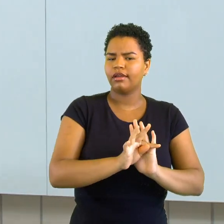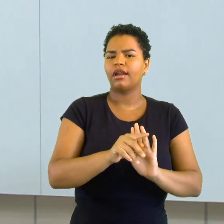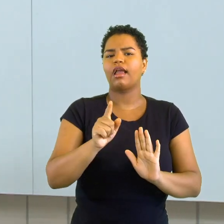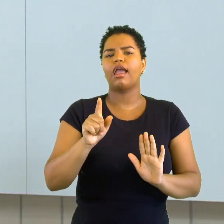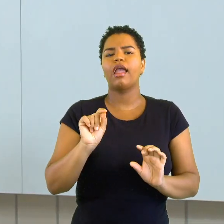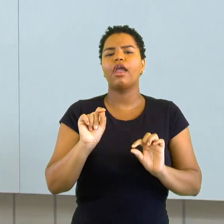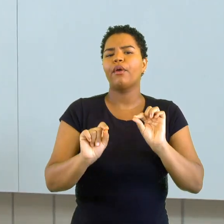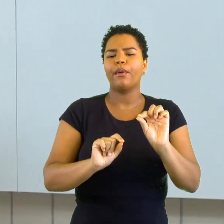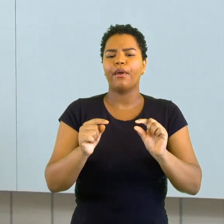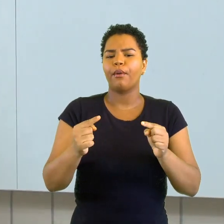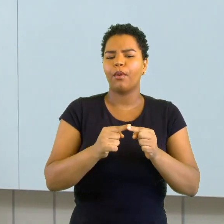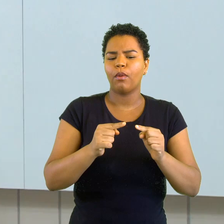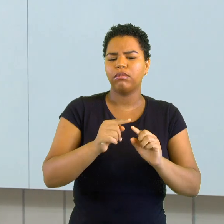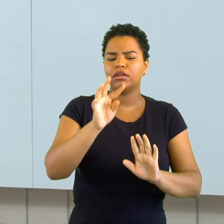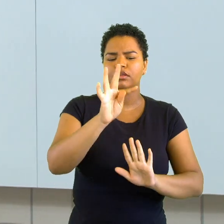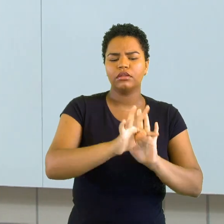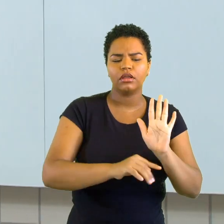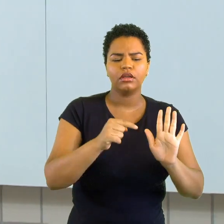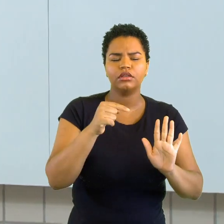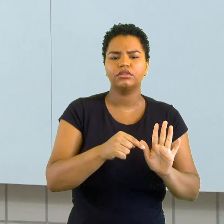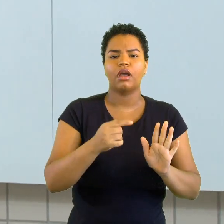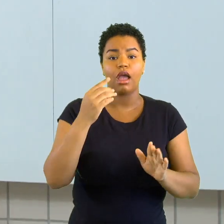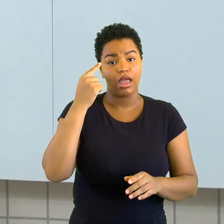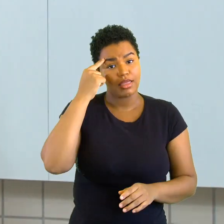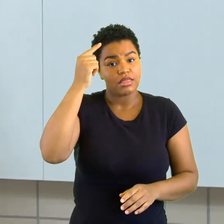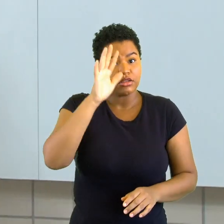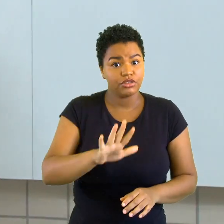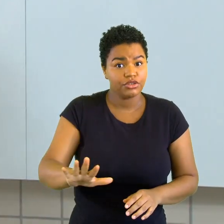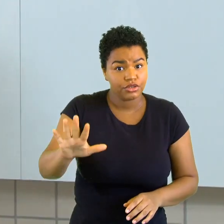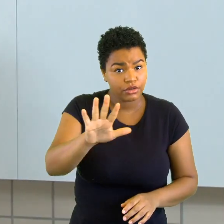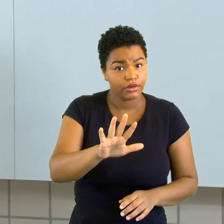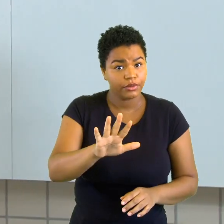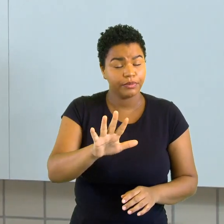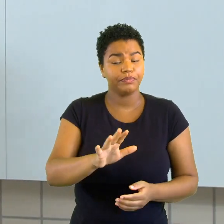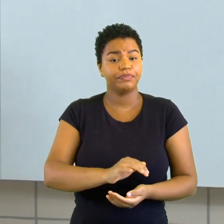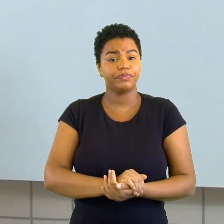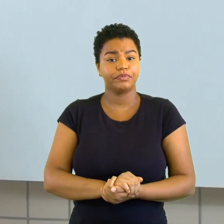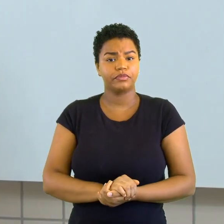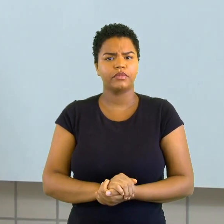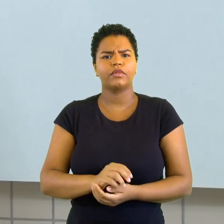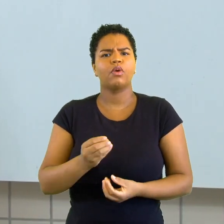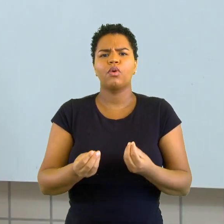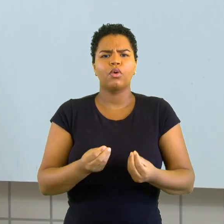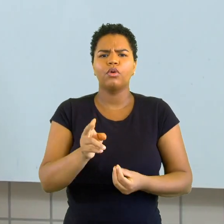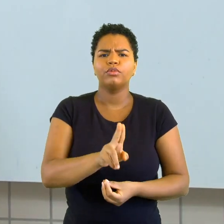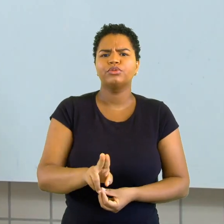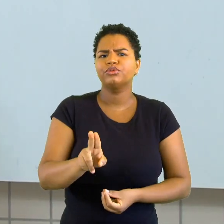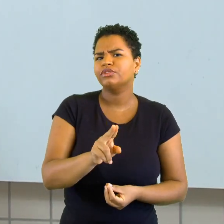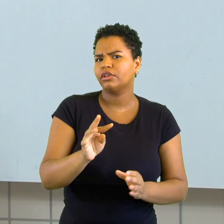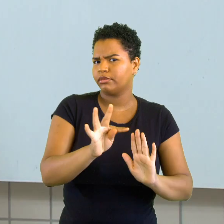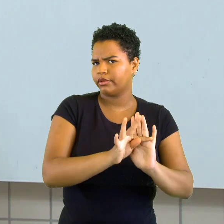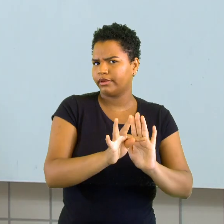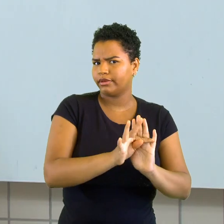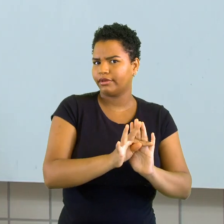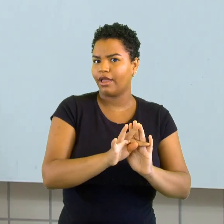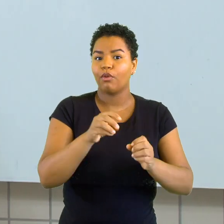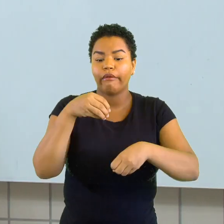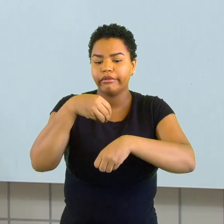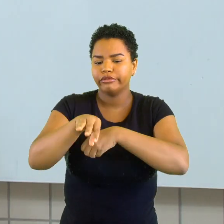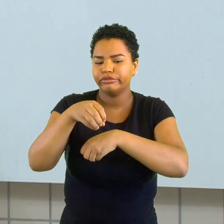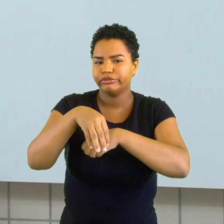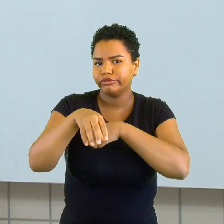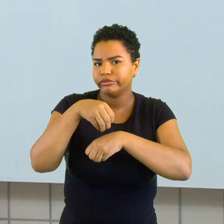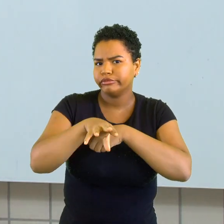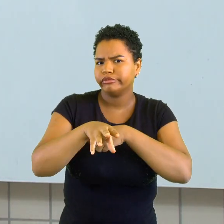texto, uma ideia geral. E como é que vocês podem fazer a utilização dessa técnica? Por meio de pistas.